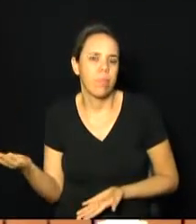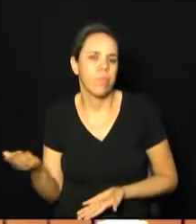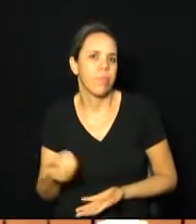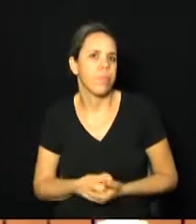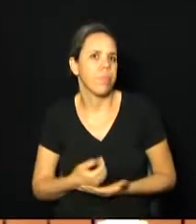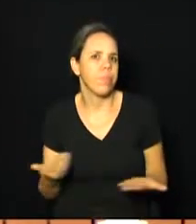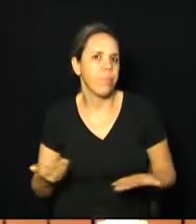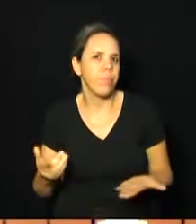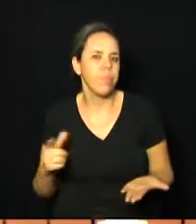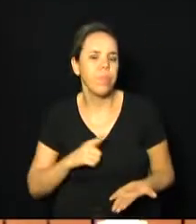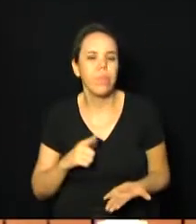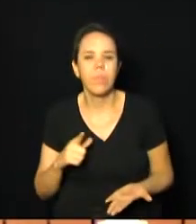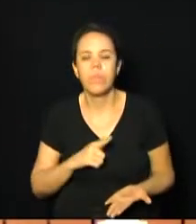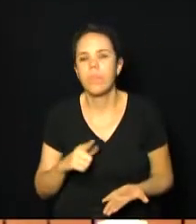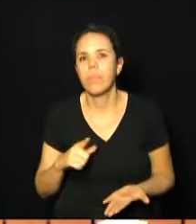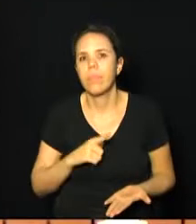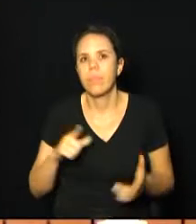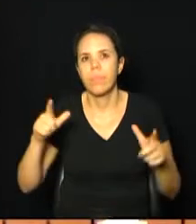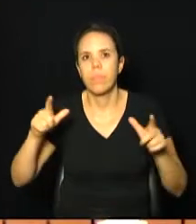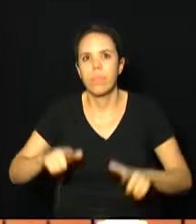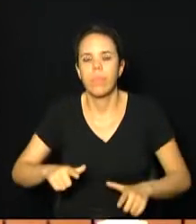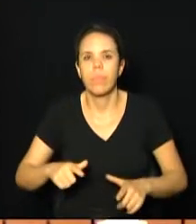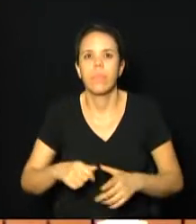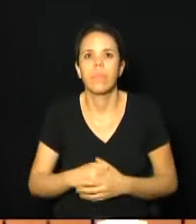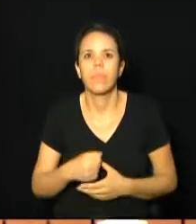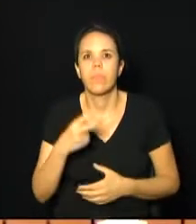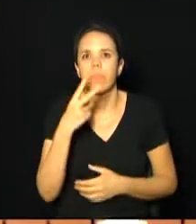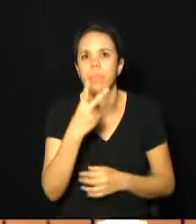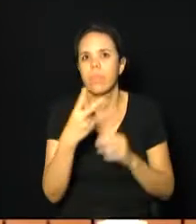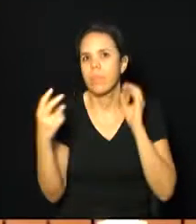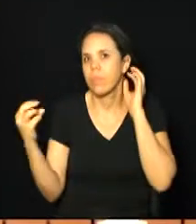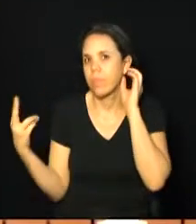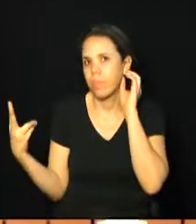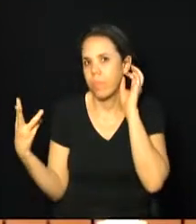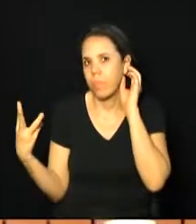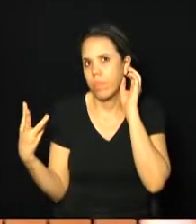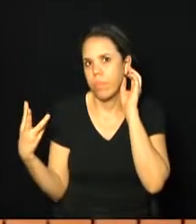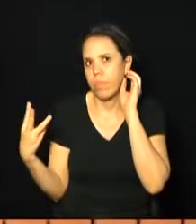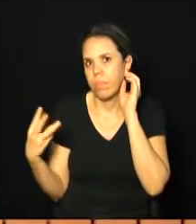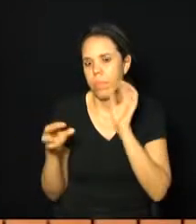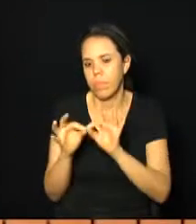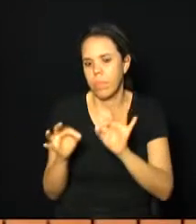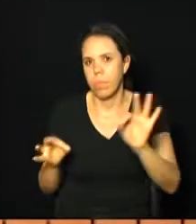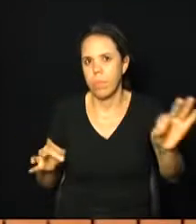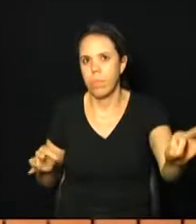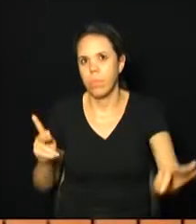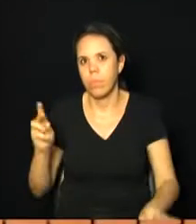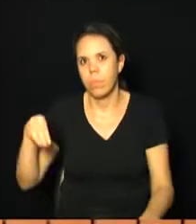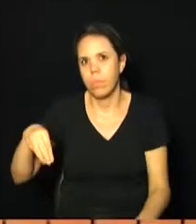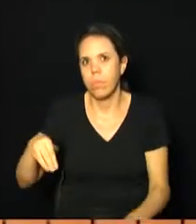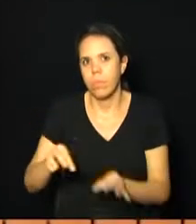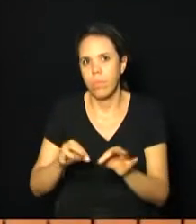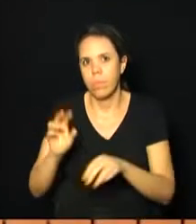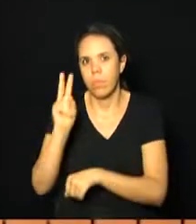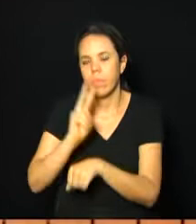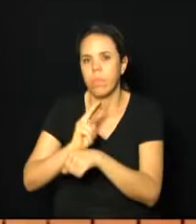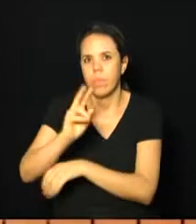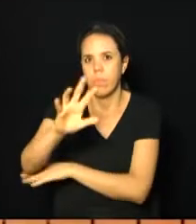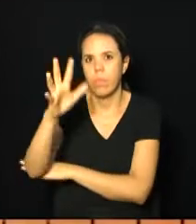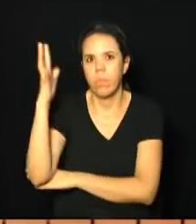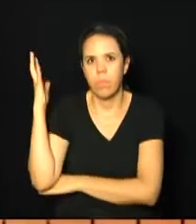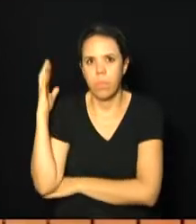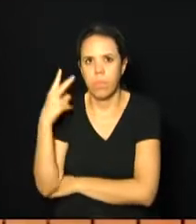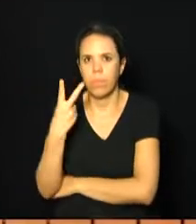E hoje nós temos, né, uma área de cerca de 223 quilômetros de área de proteção ambiental,